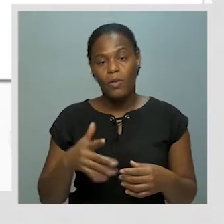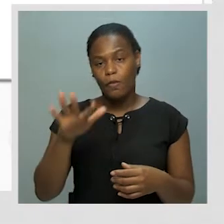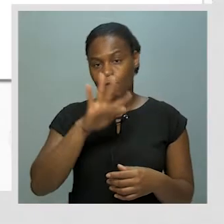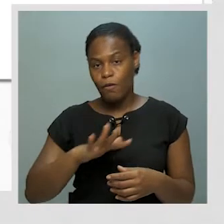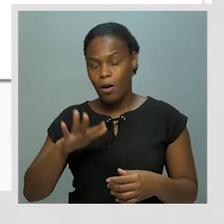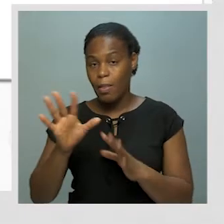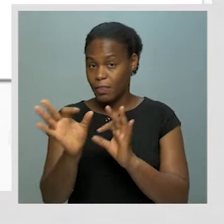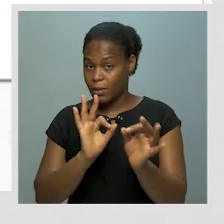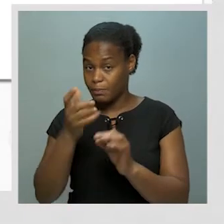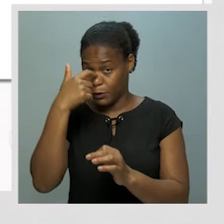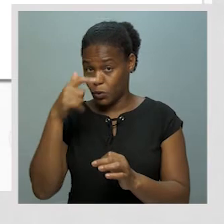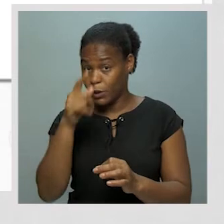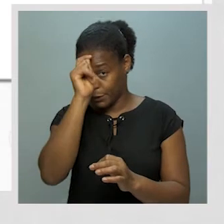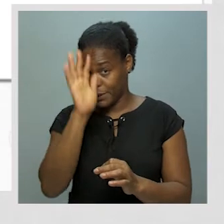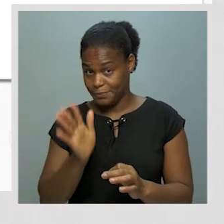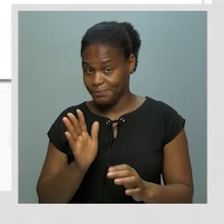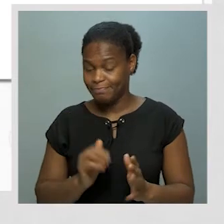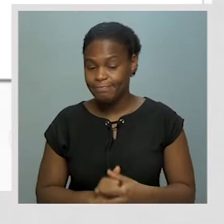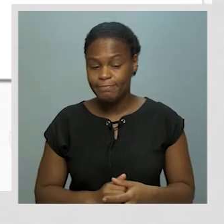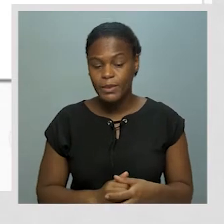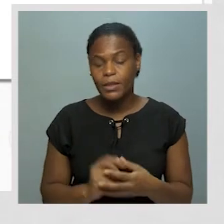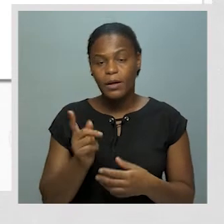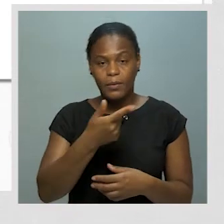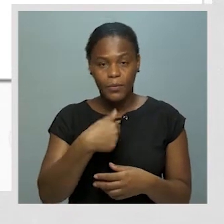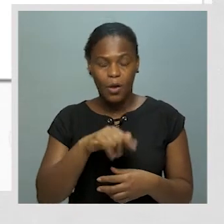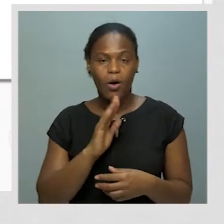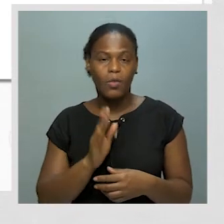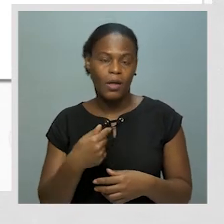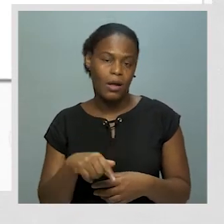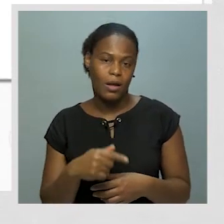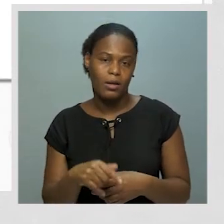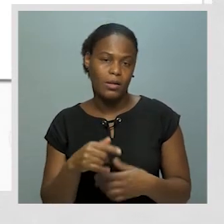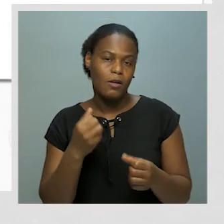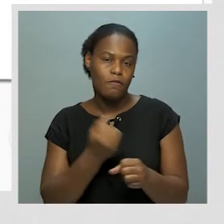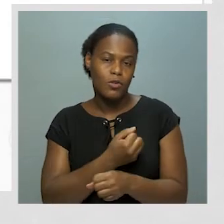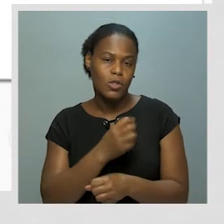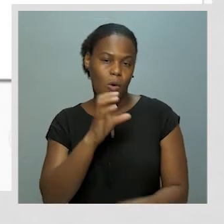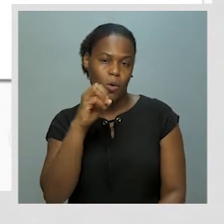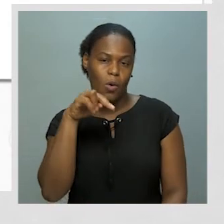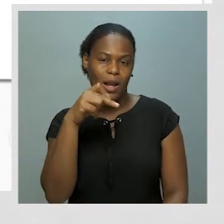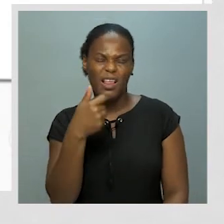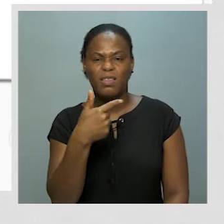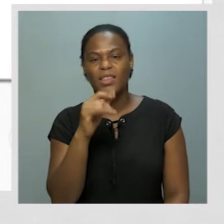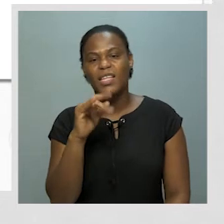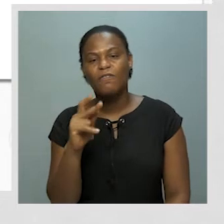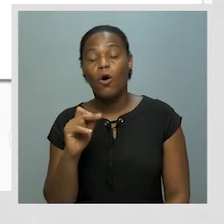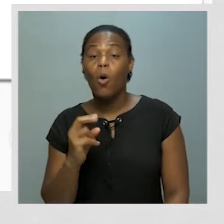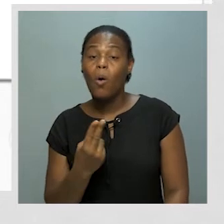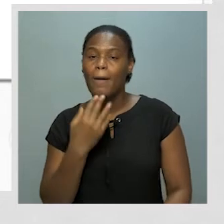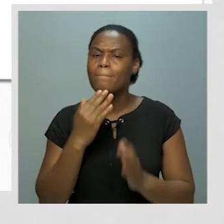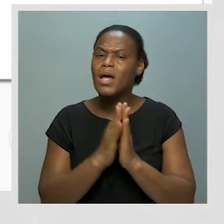enquanto formas de tratamento. Nós, então, temos que a função conativa ou